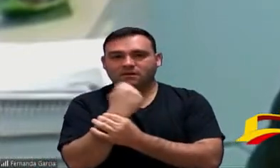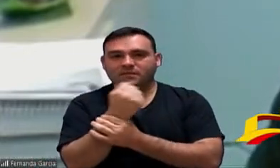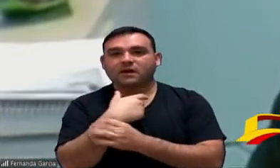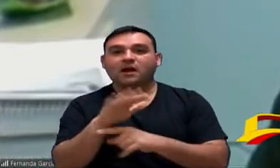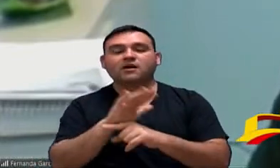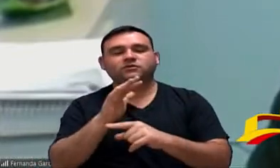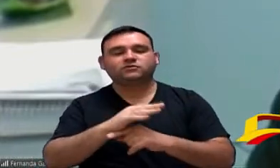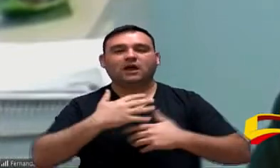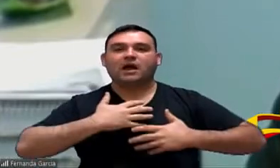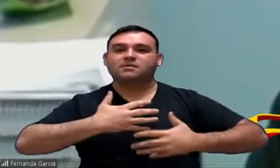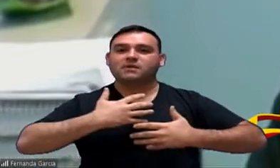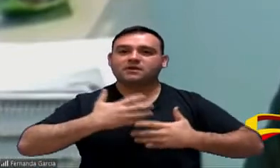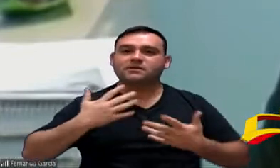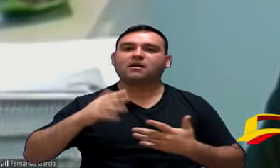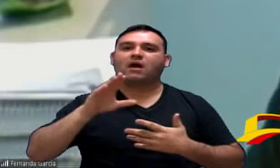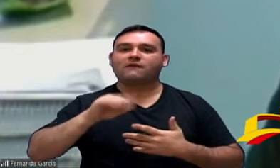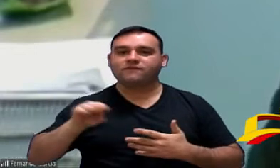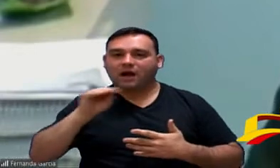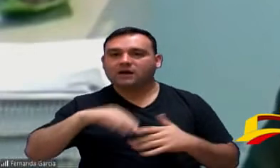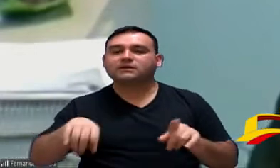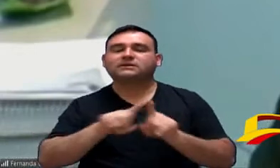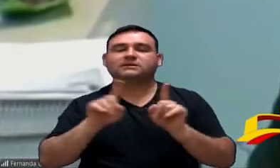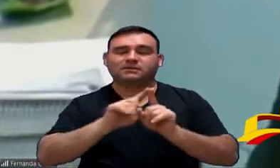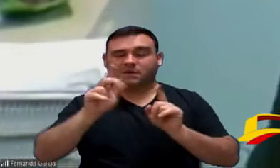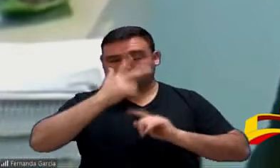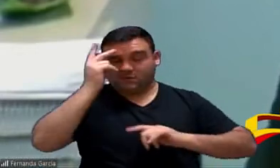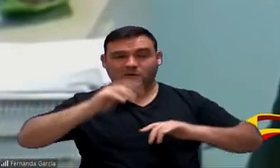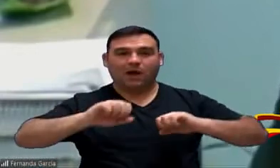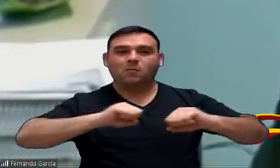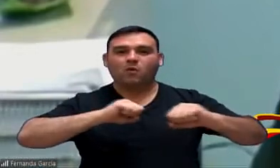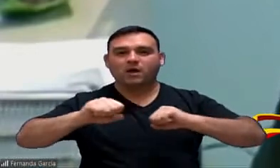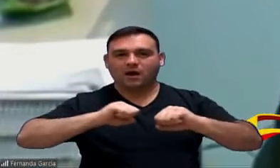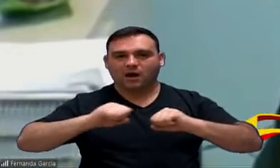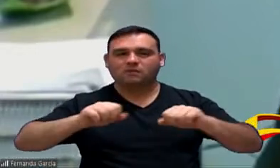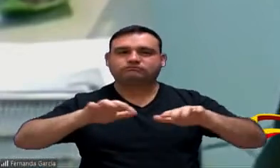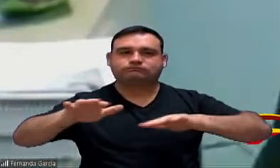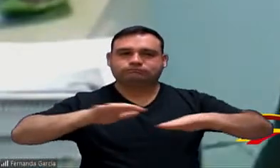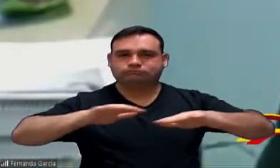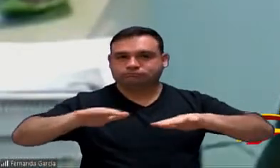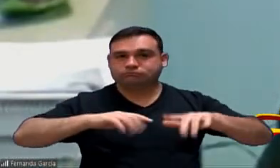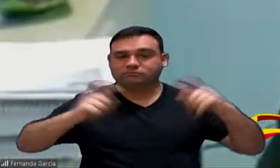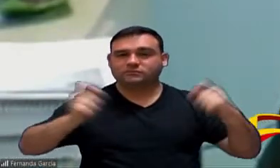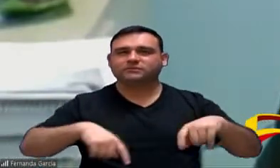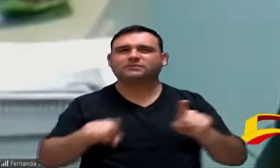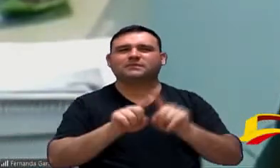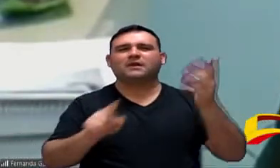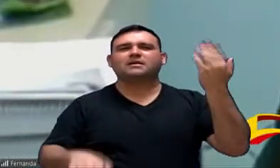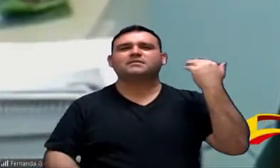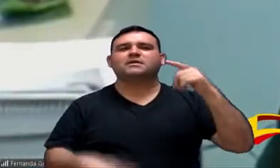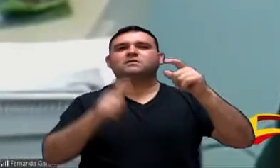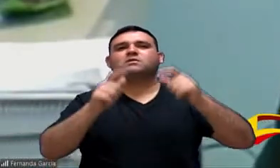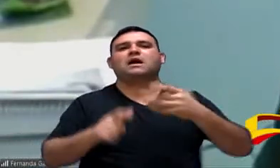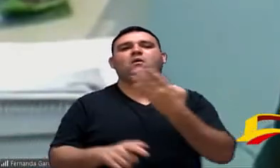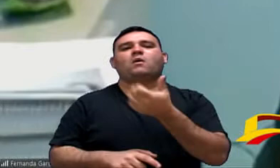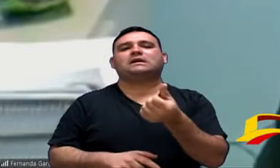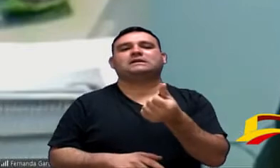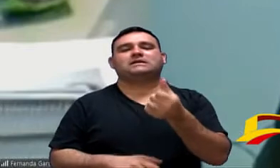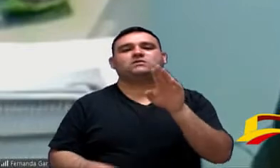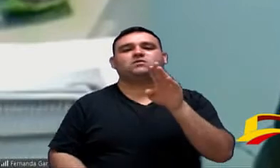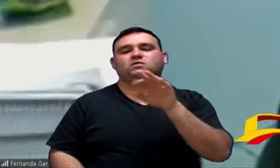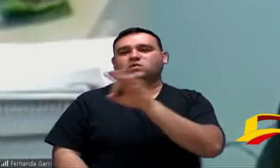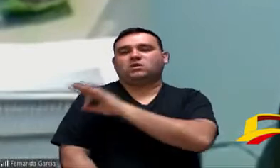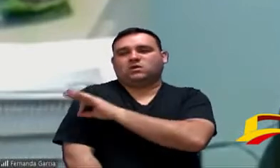né, na respiração, mas também na mobilidade dessas pessoas. Nós estivemos até na UBS do Paineiras e